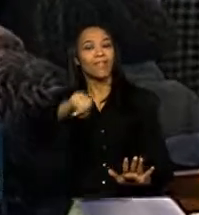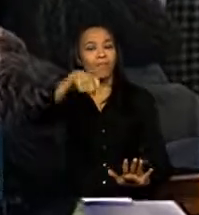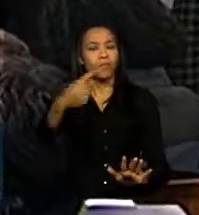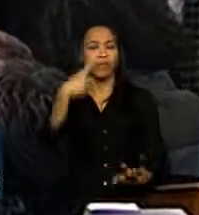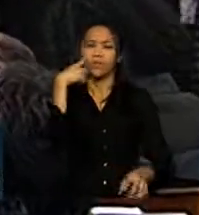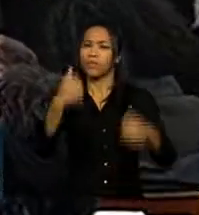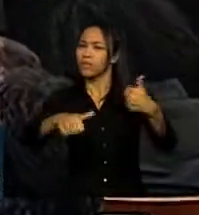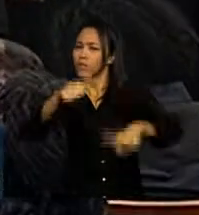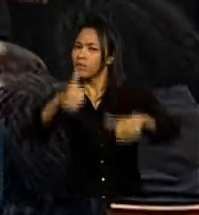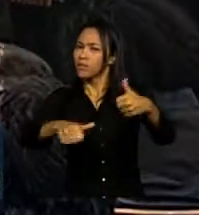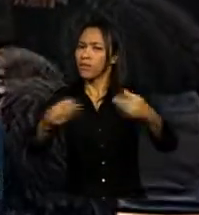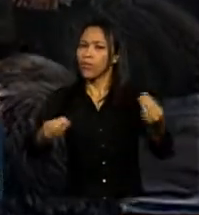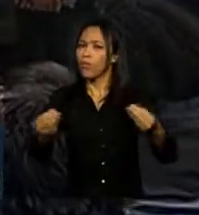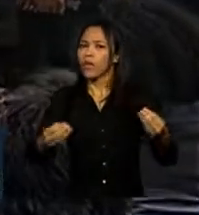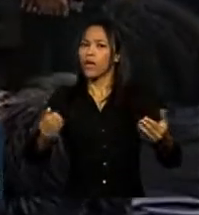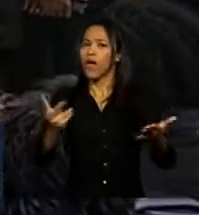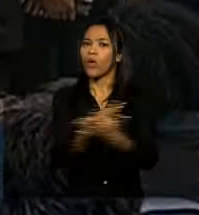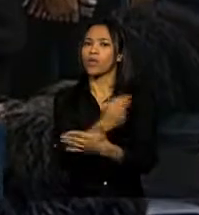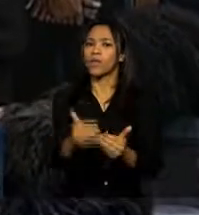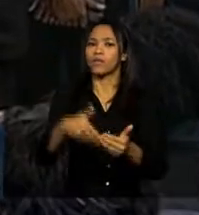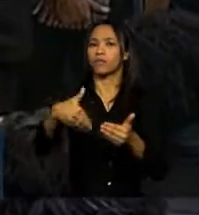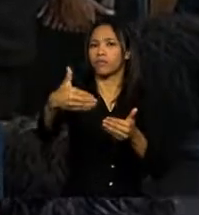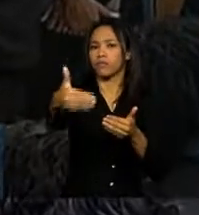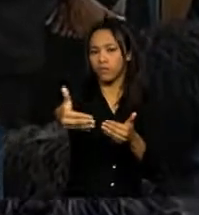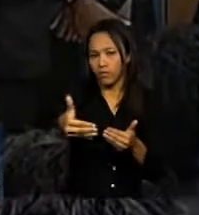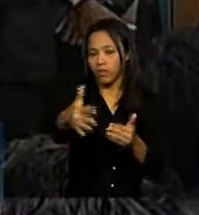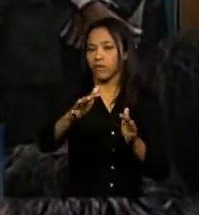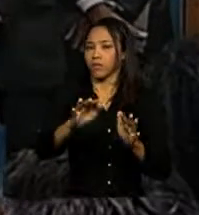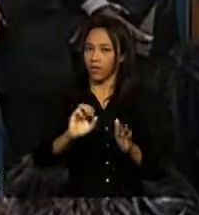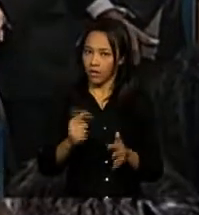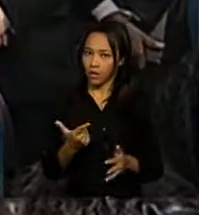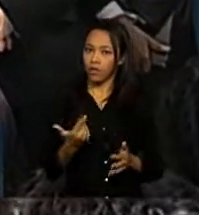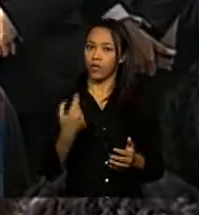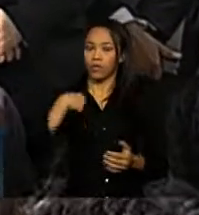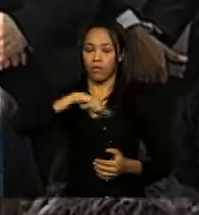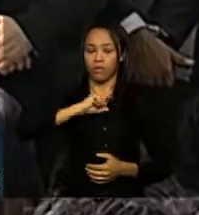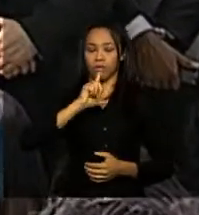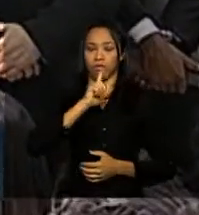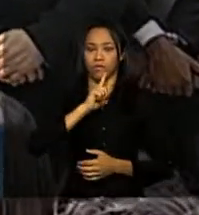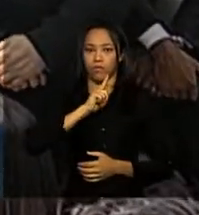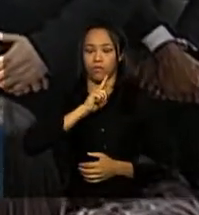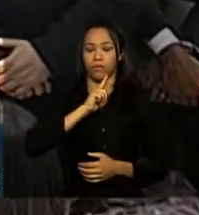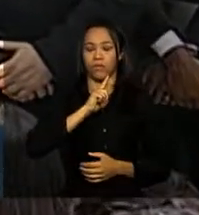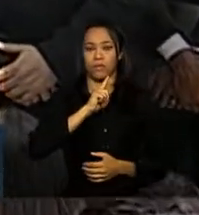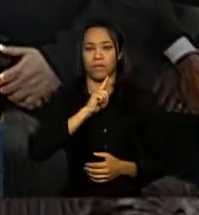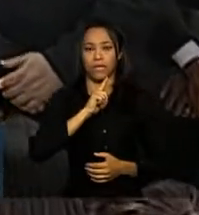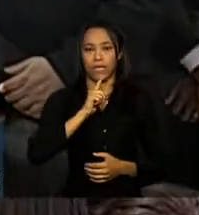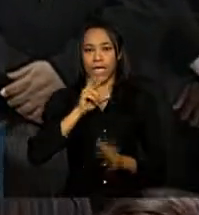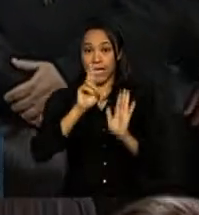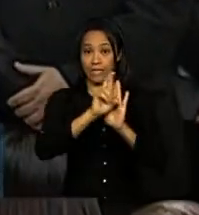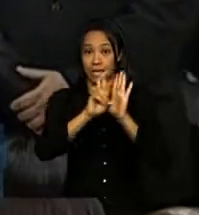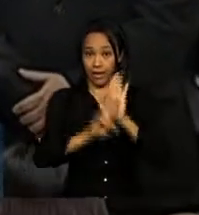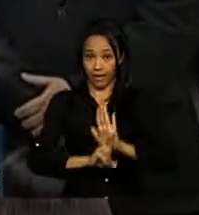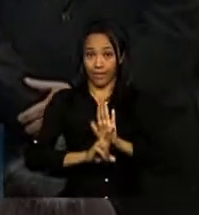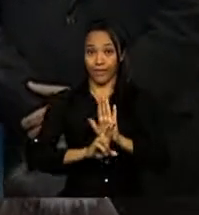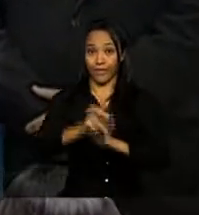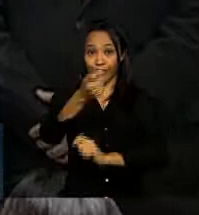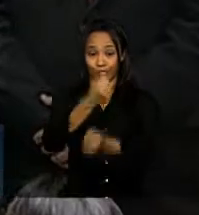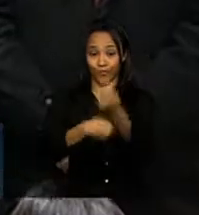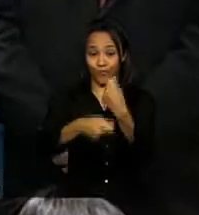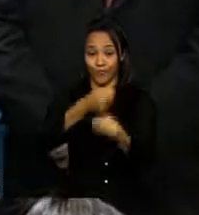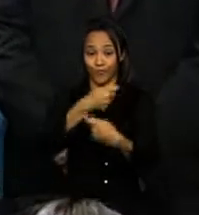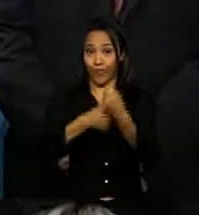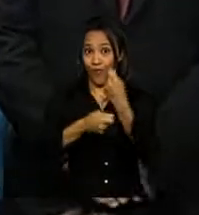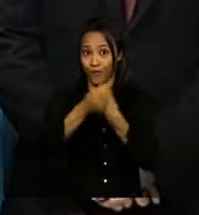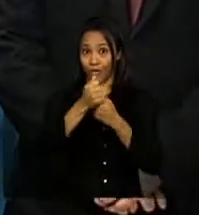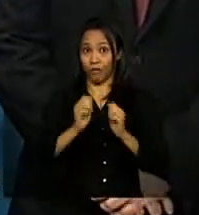como elas se processam. Eu acho que, evidentemente, nós temos um momento em que as regras econômicas estão se impondo a